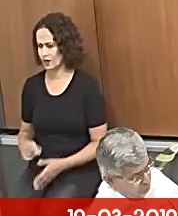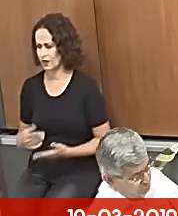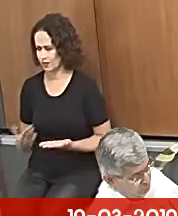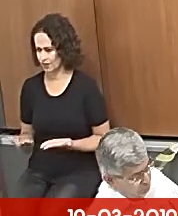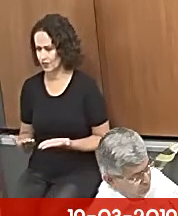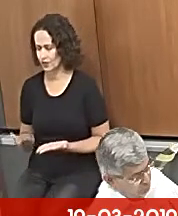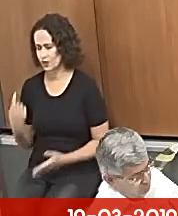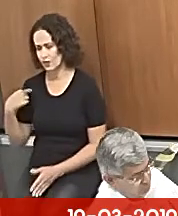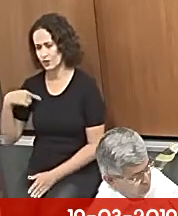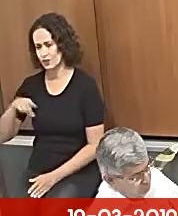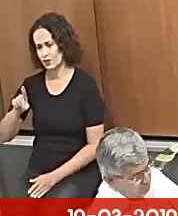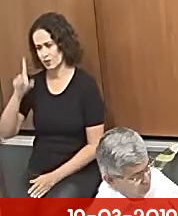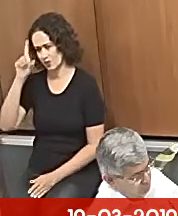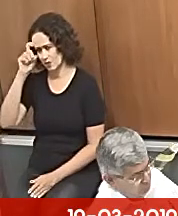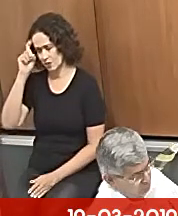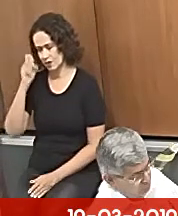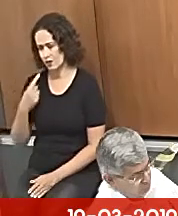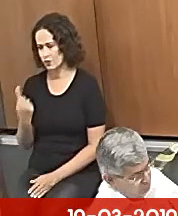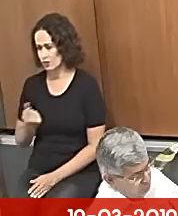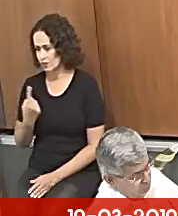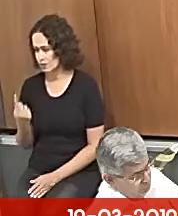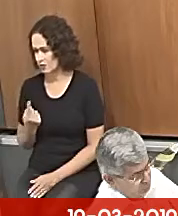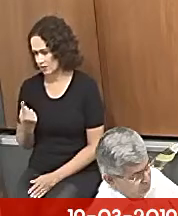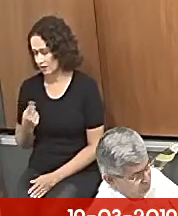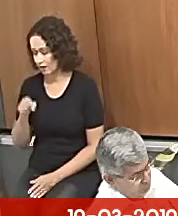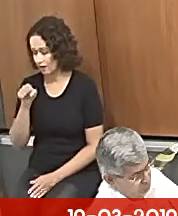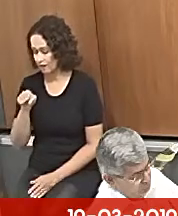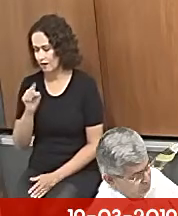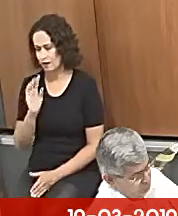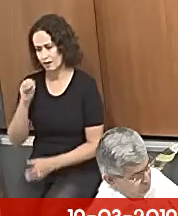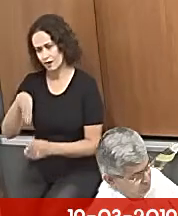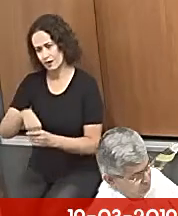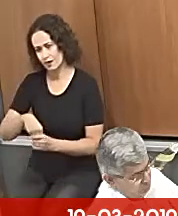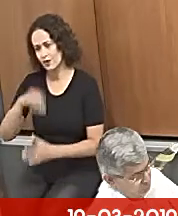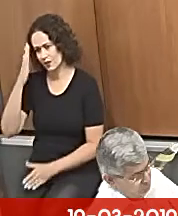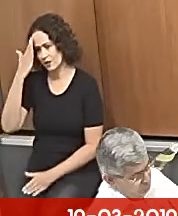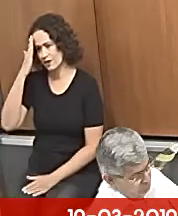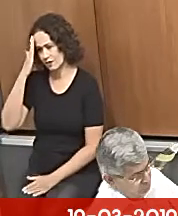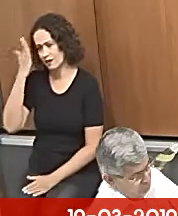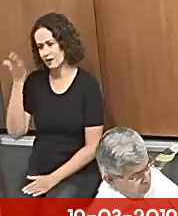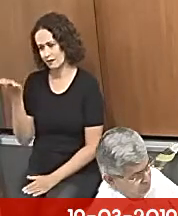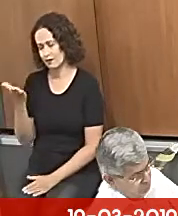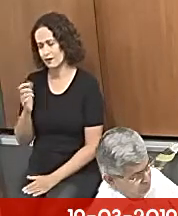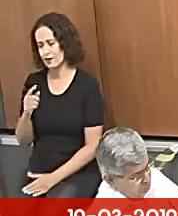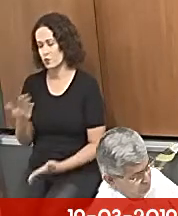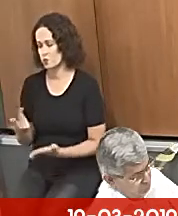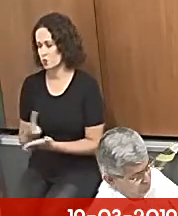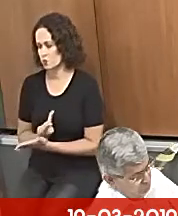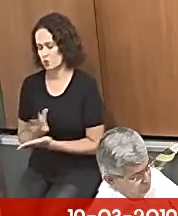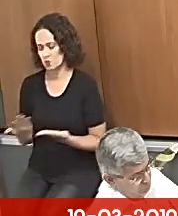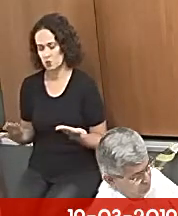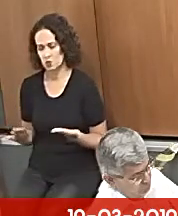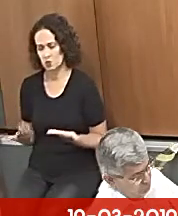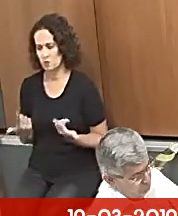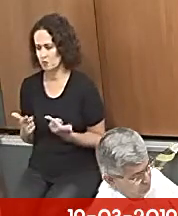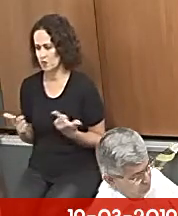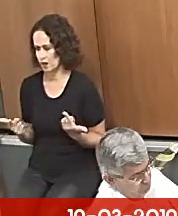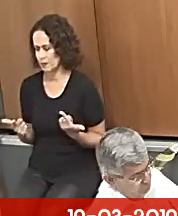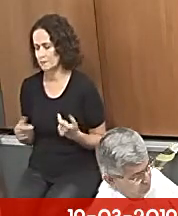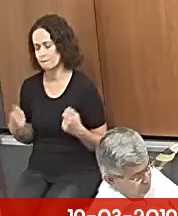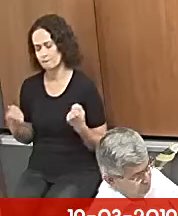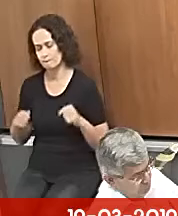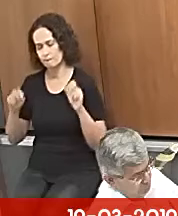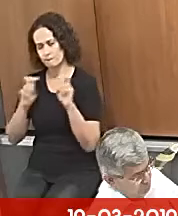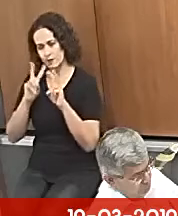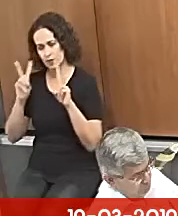no hospital sozinha e ser compreendida o que hoje ainda não acontece então são temáticas e nós precisamos levantar